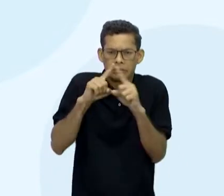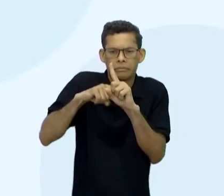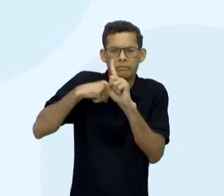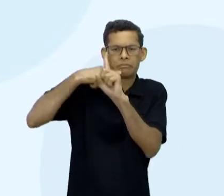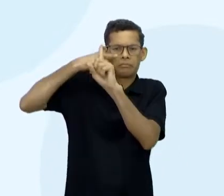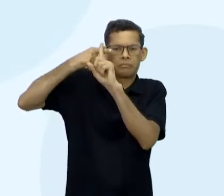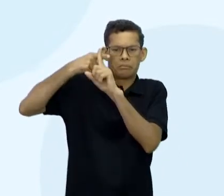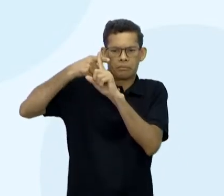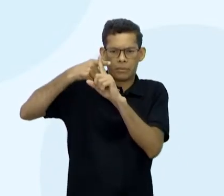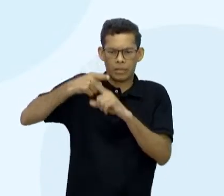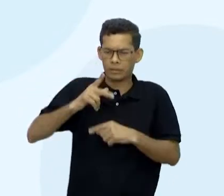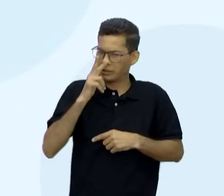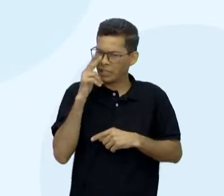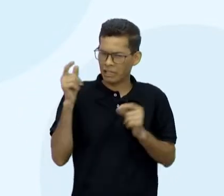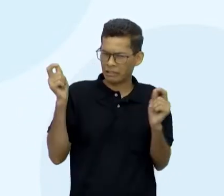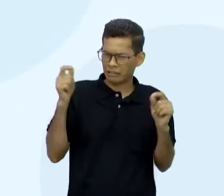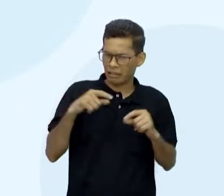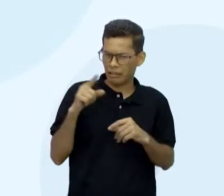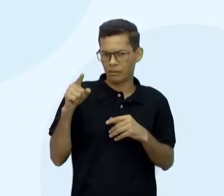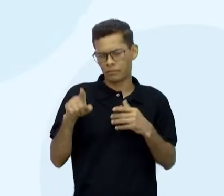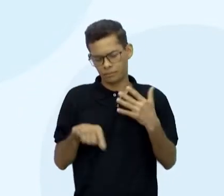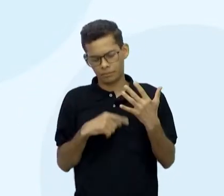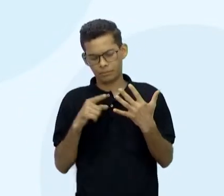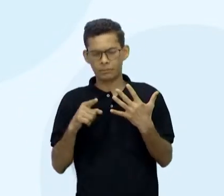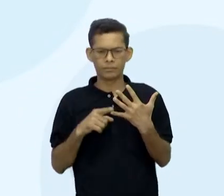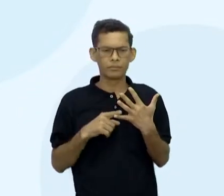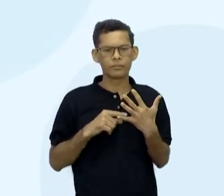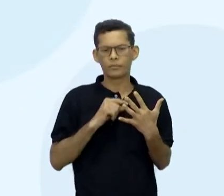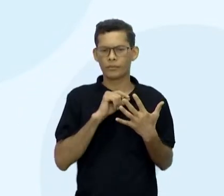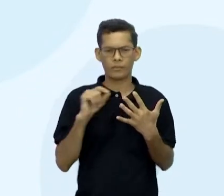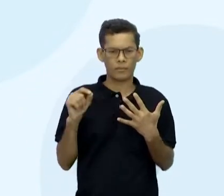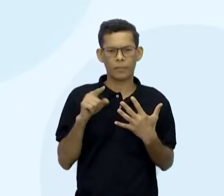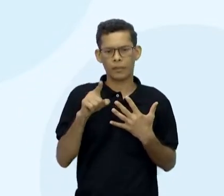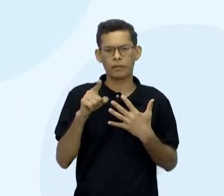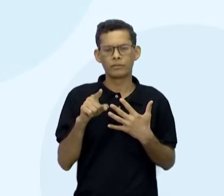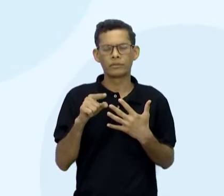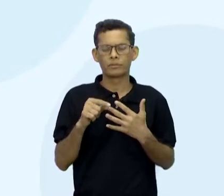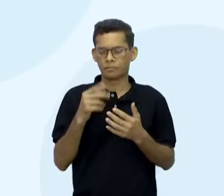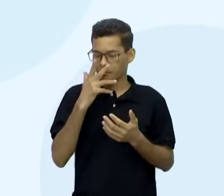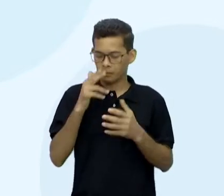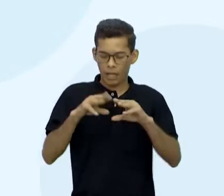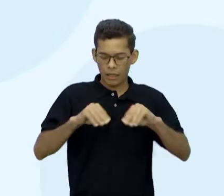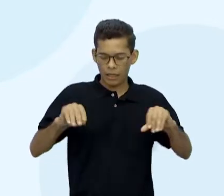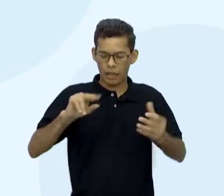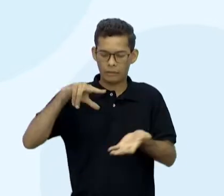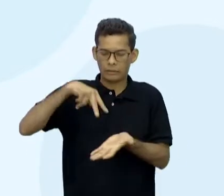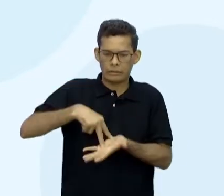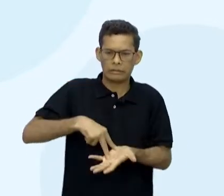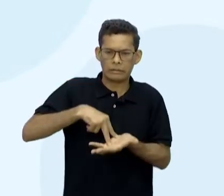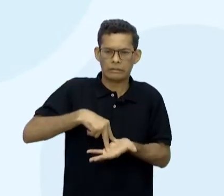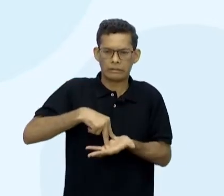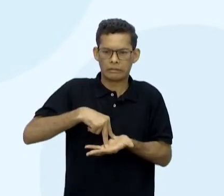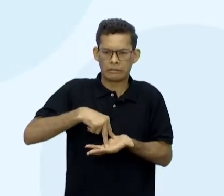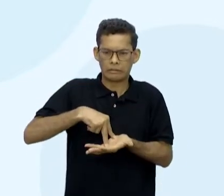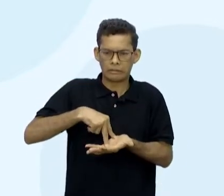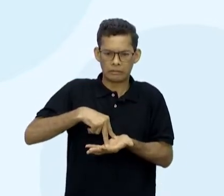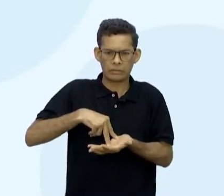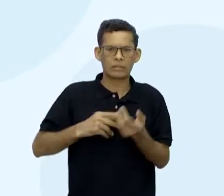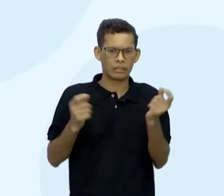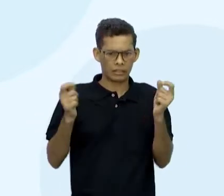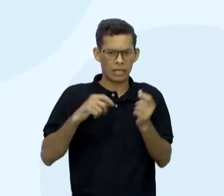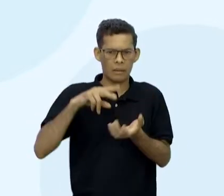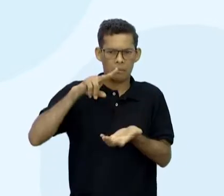peso é aumentando de você ser mais acelerado para baixo? Você ficaria preso no centro da Terra? Aqui, ó, parado aqui no centro da